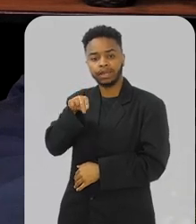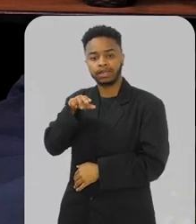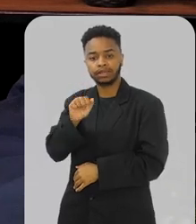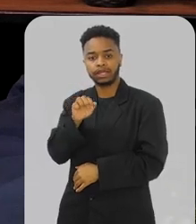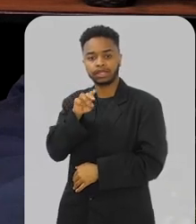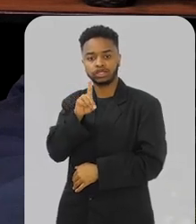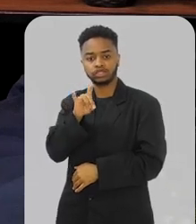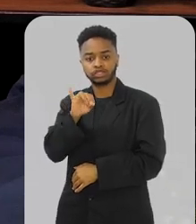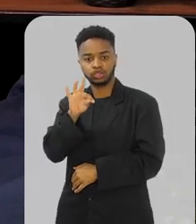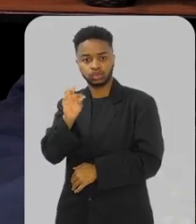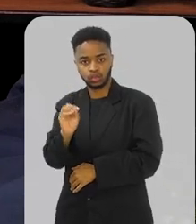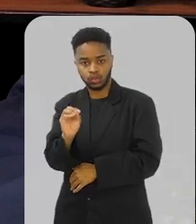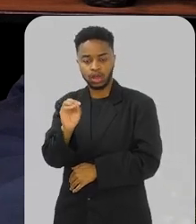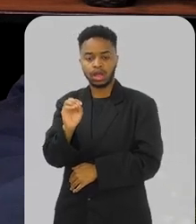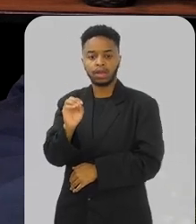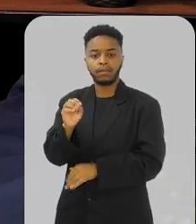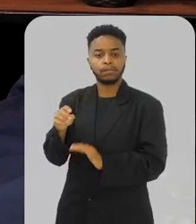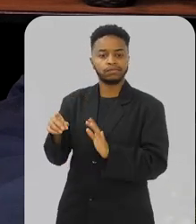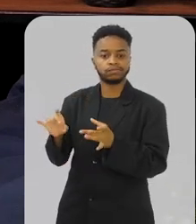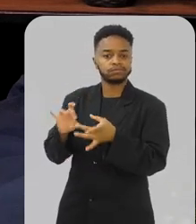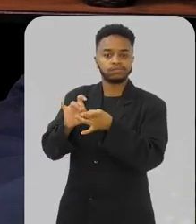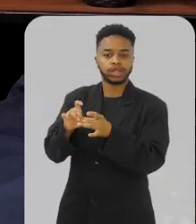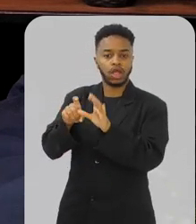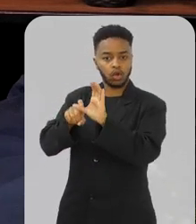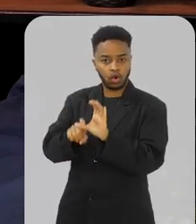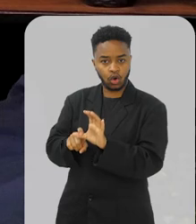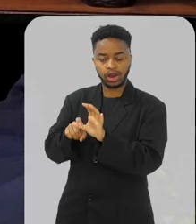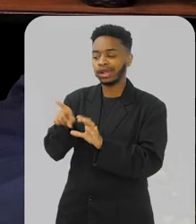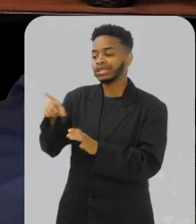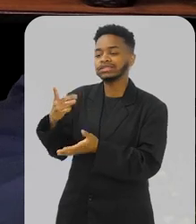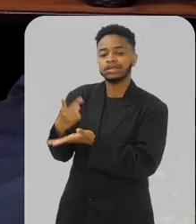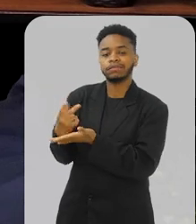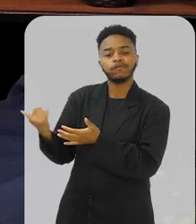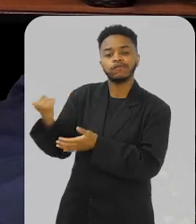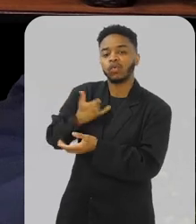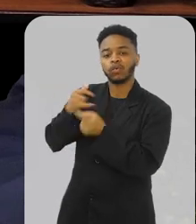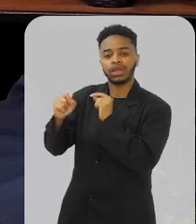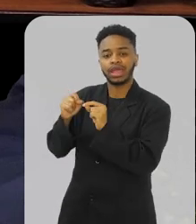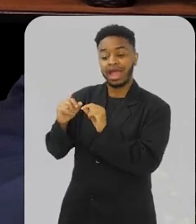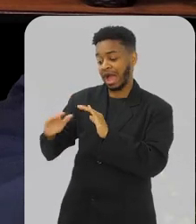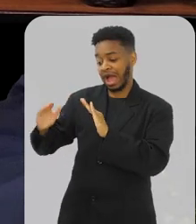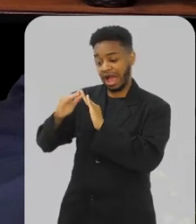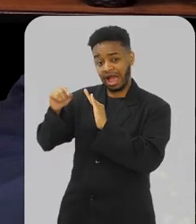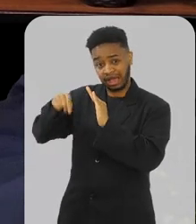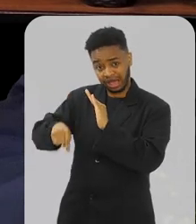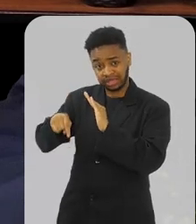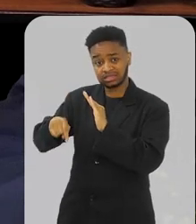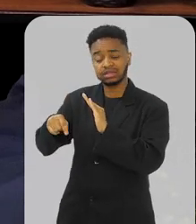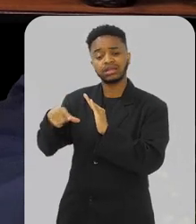minha casa, ele sempre falava assim: a casa tem fundamentos de Angola.